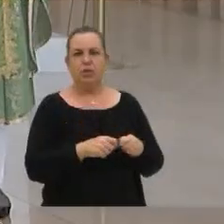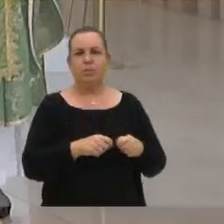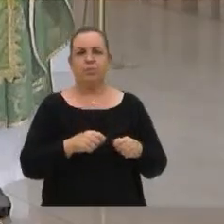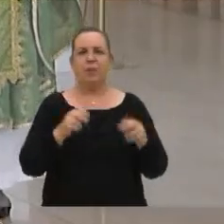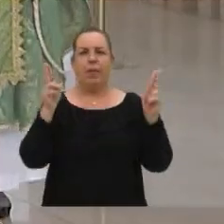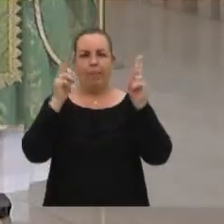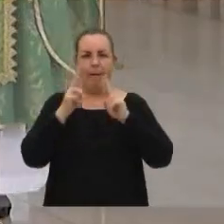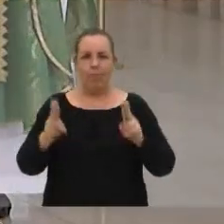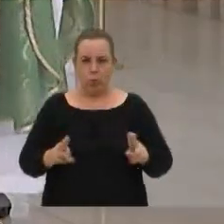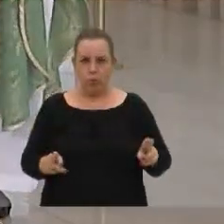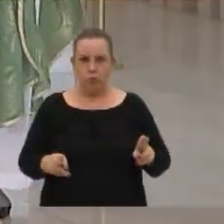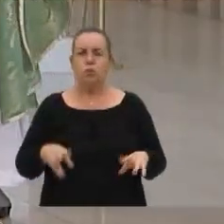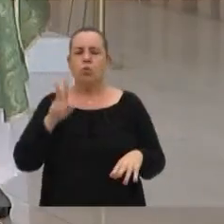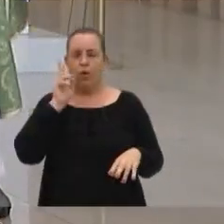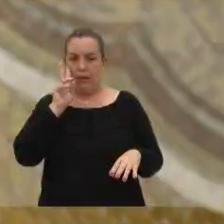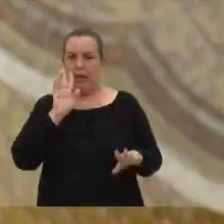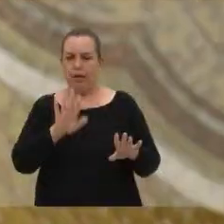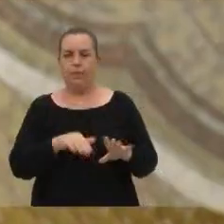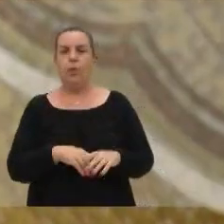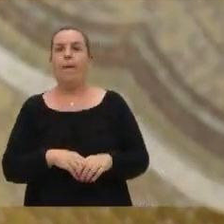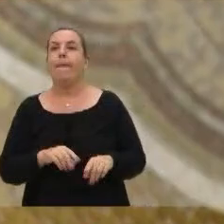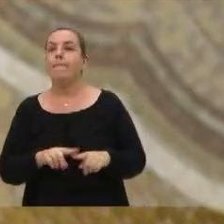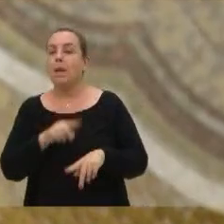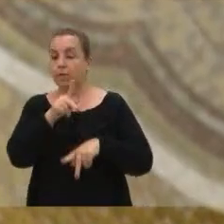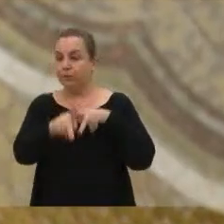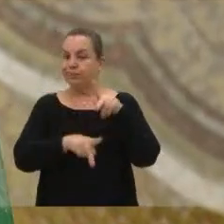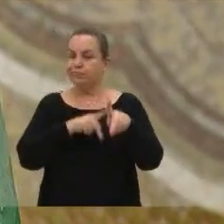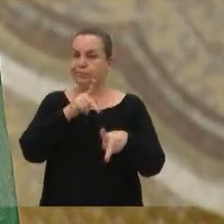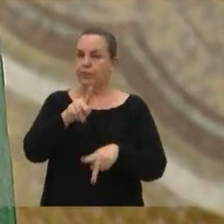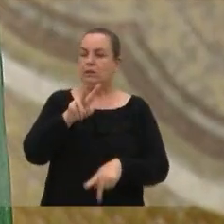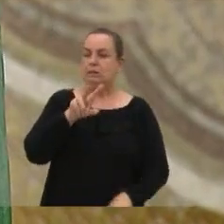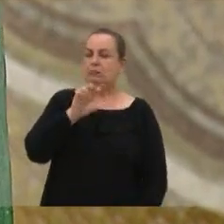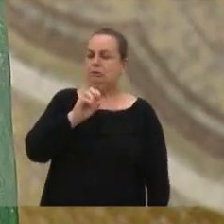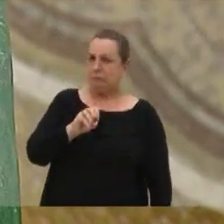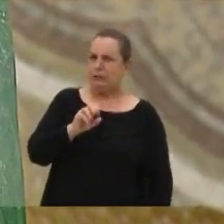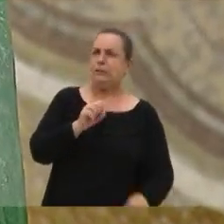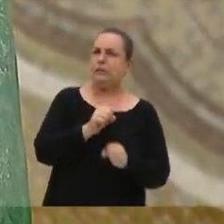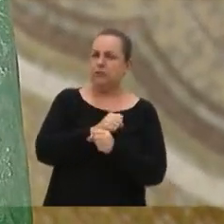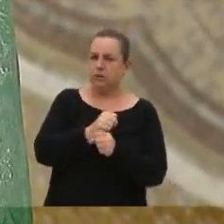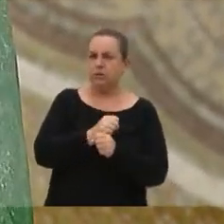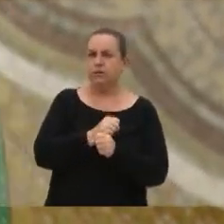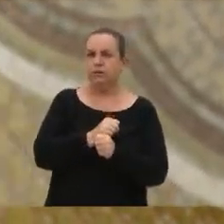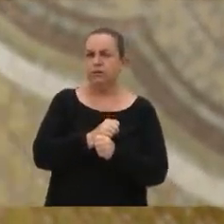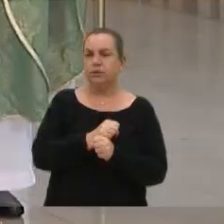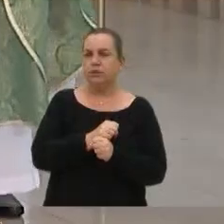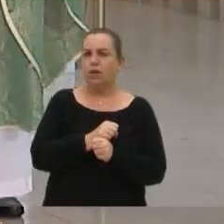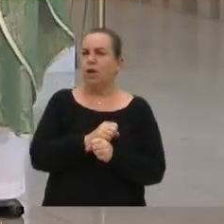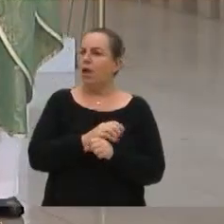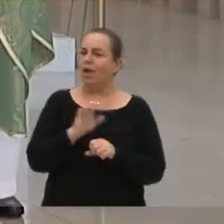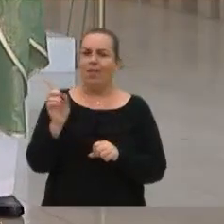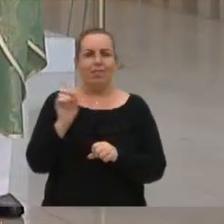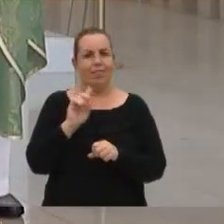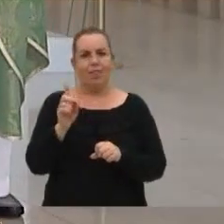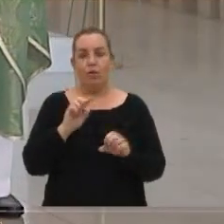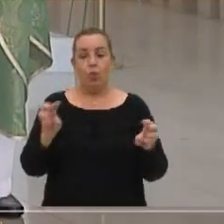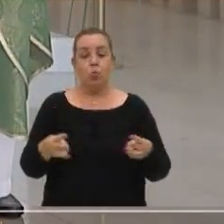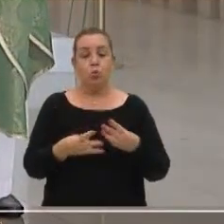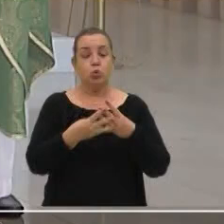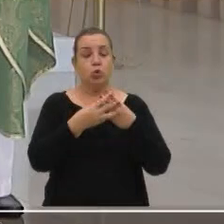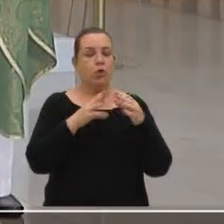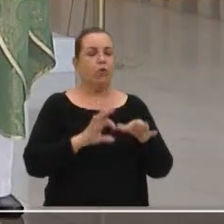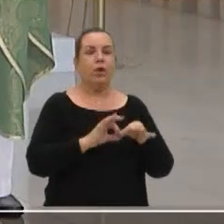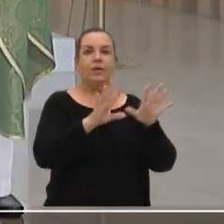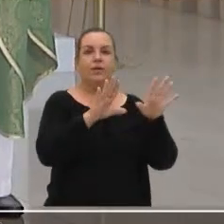Nabucodonosor. Mas o povo estava lá 50 anos. E não foi um judeu que libertou,